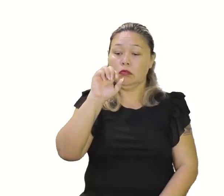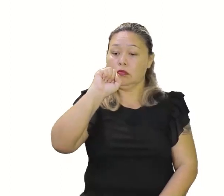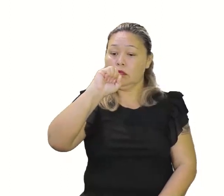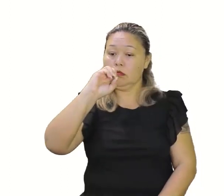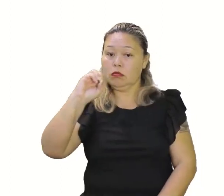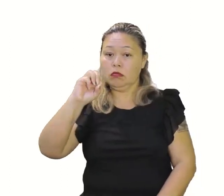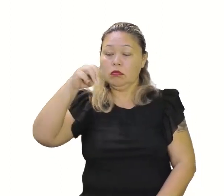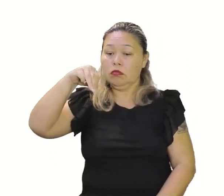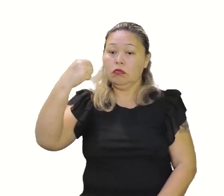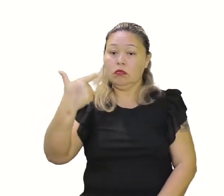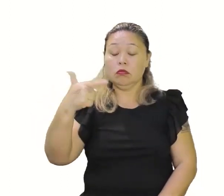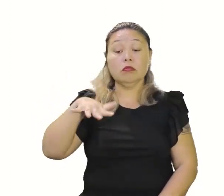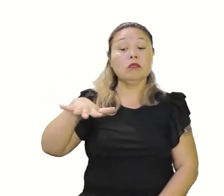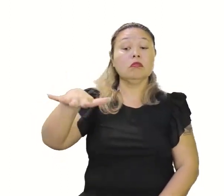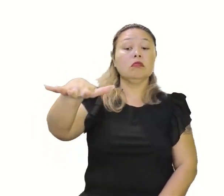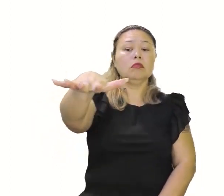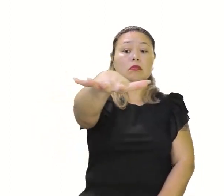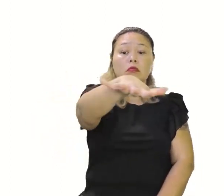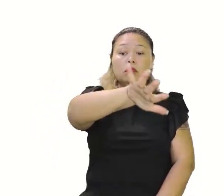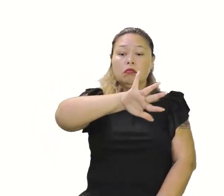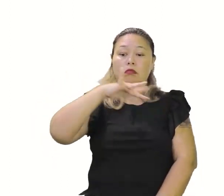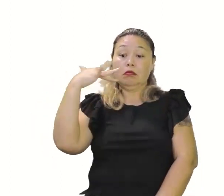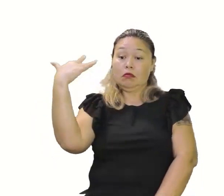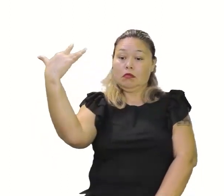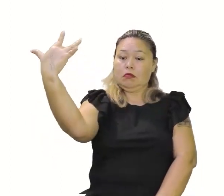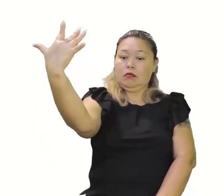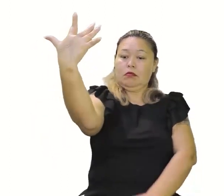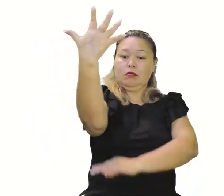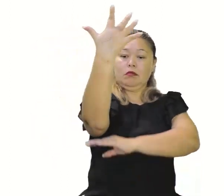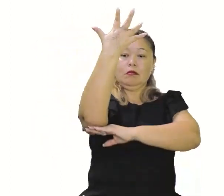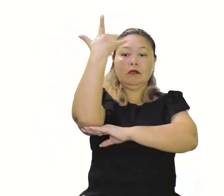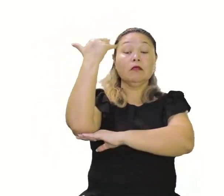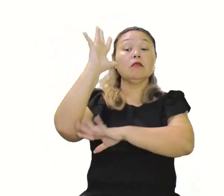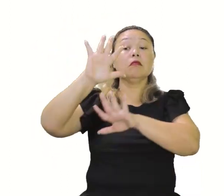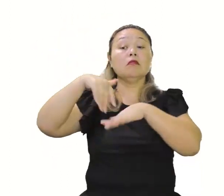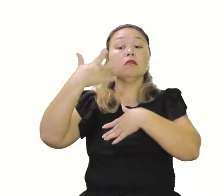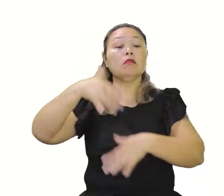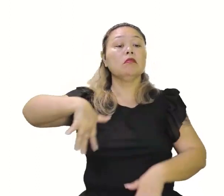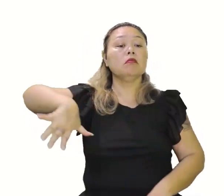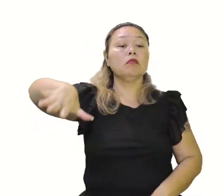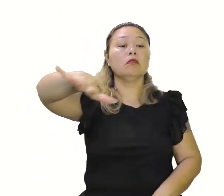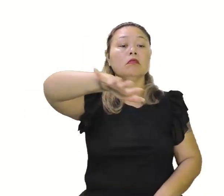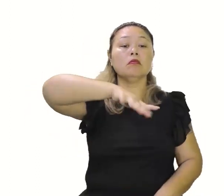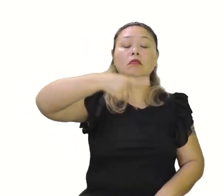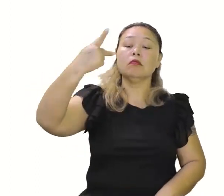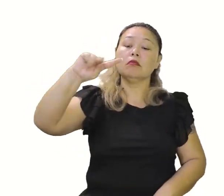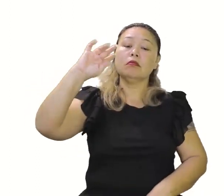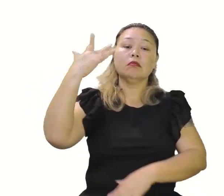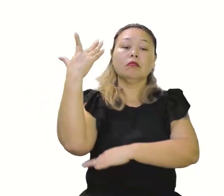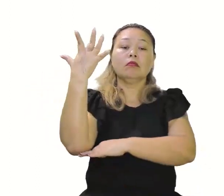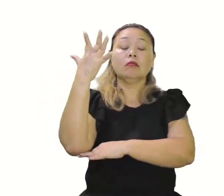122.800 metros quadrados de área. Qual a área dessa reserva em